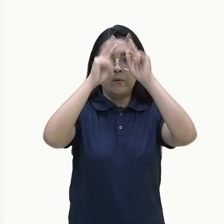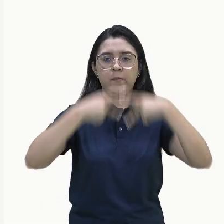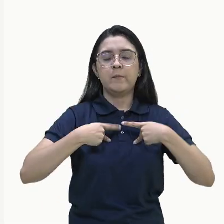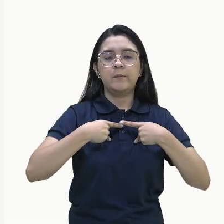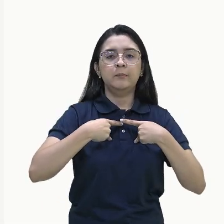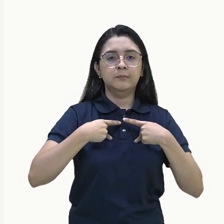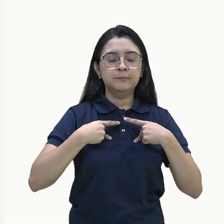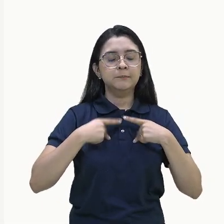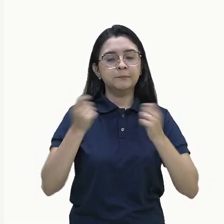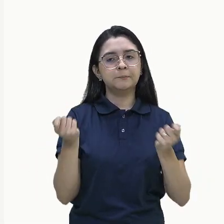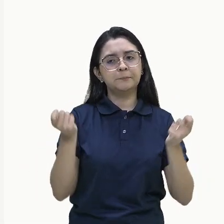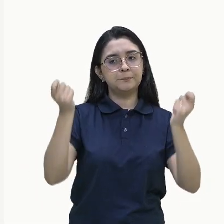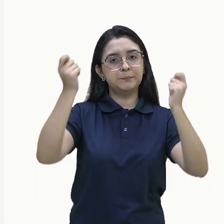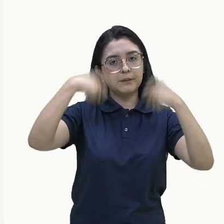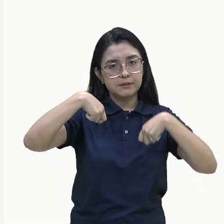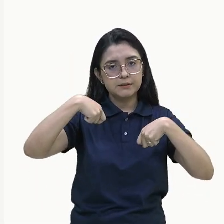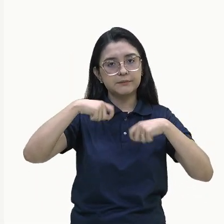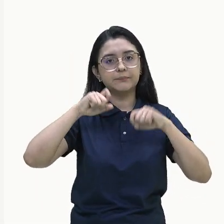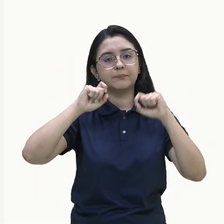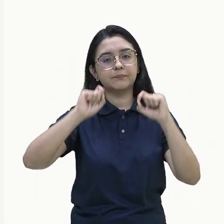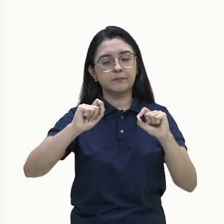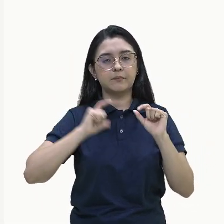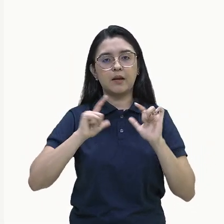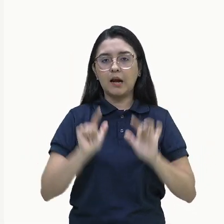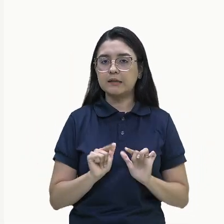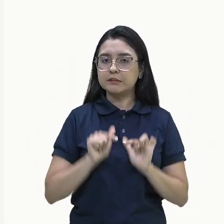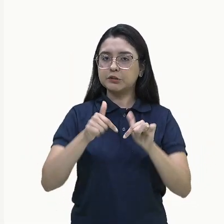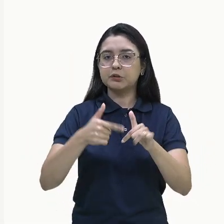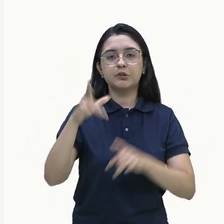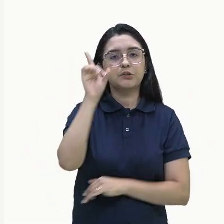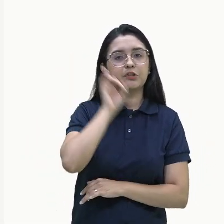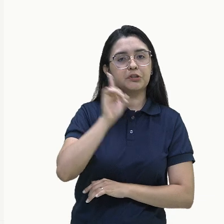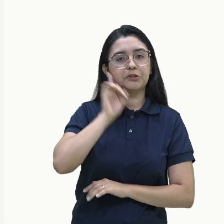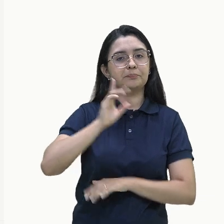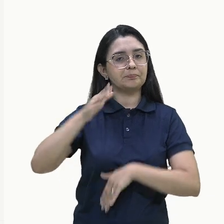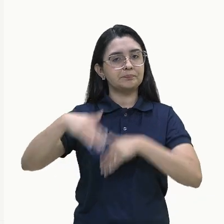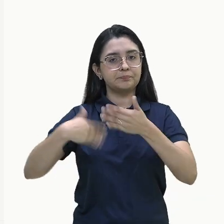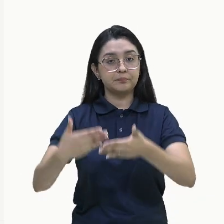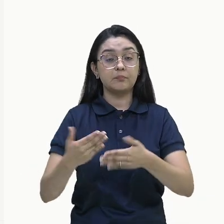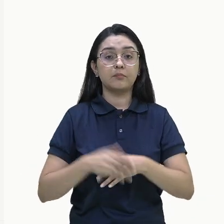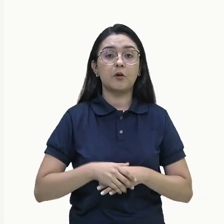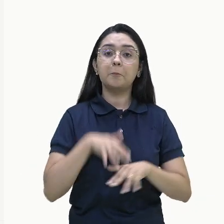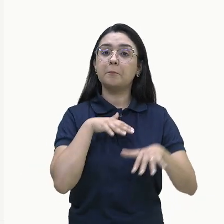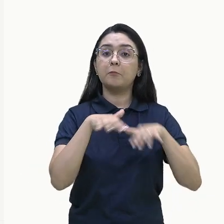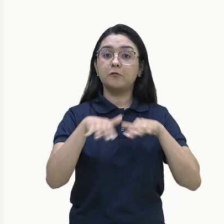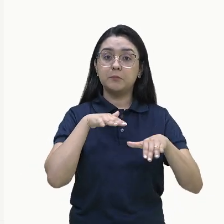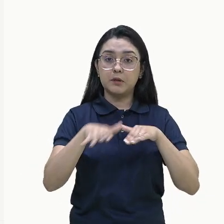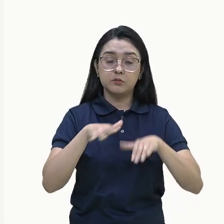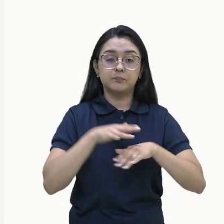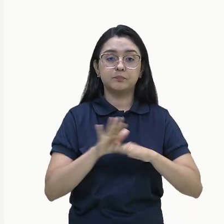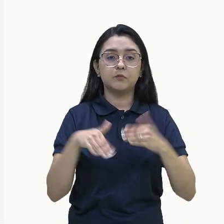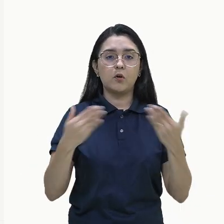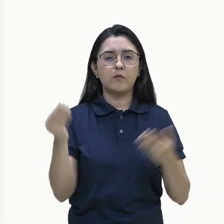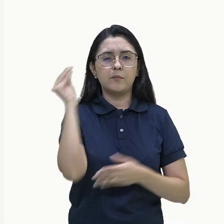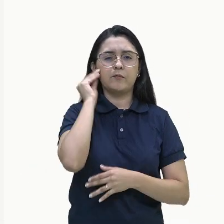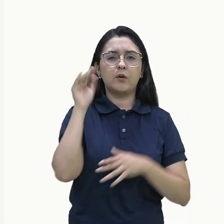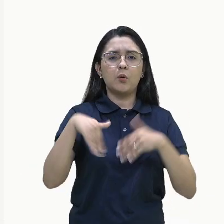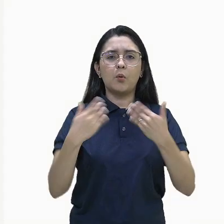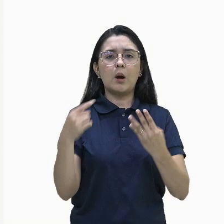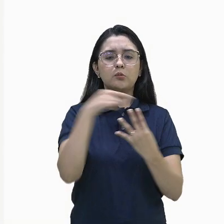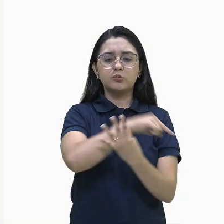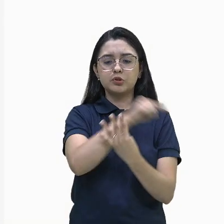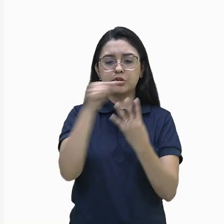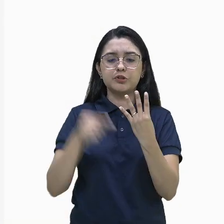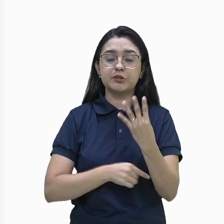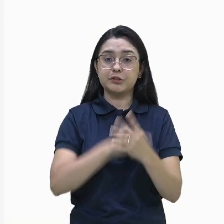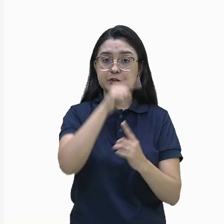humanos, possamos realizar as nossas atividades diárias. Vamos ver aí quais são os tipos de tecido